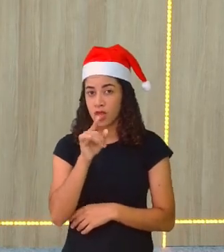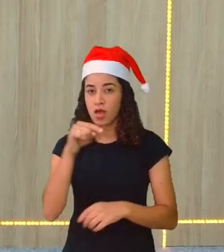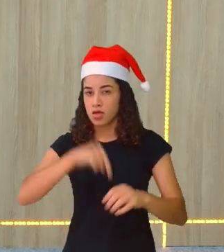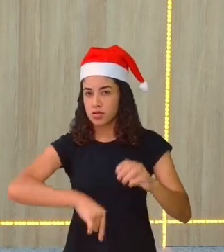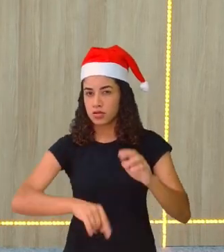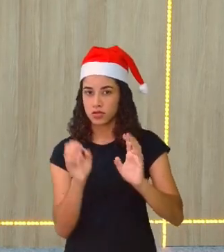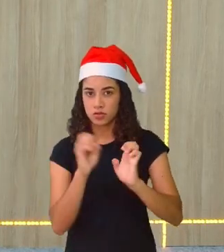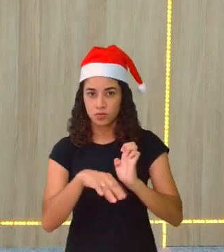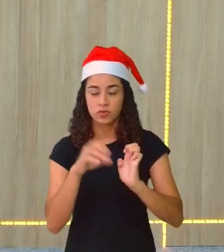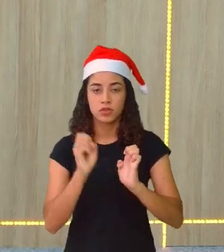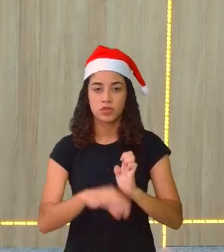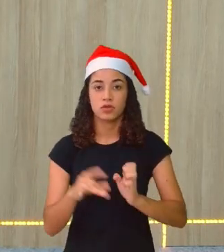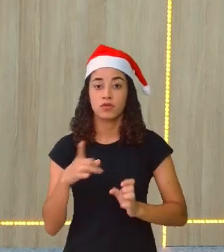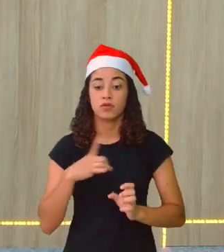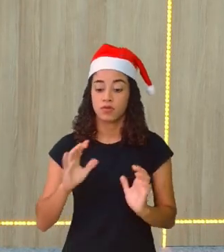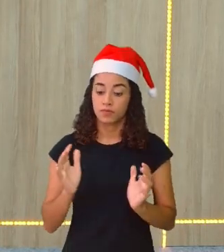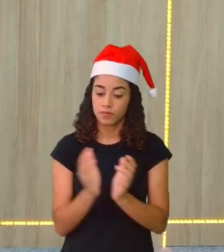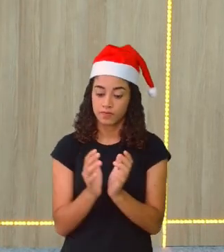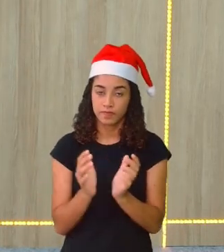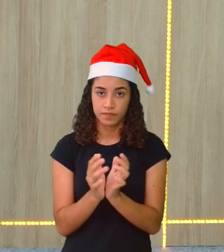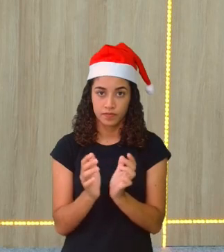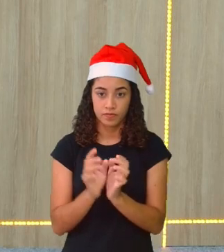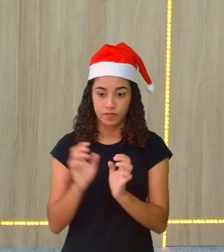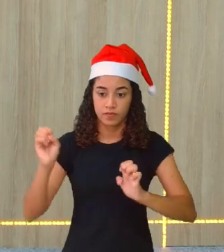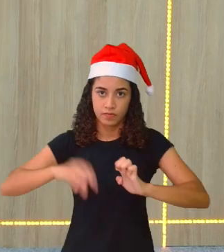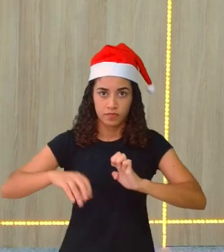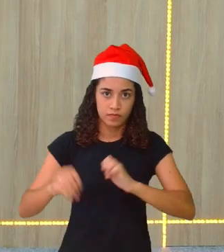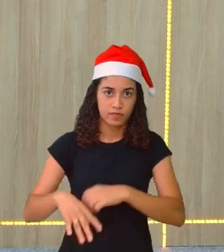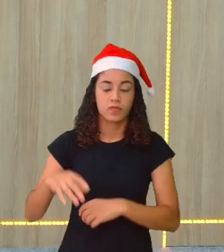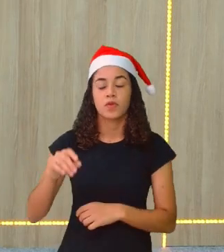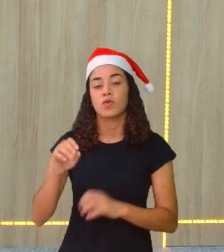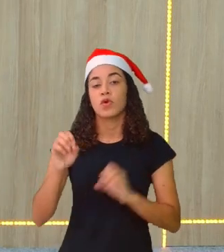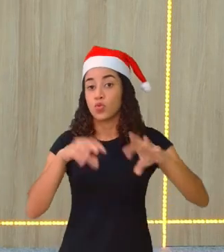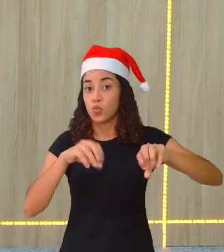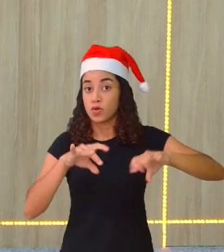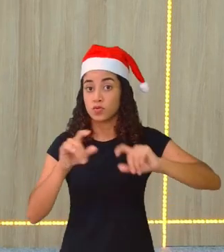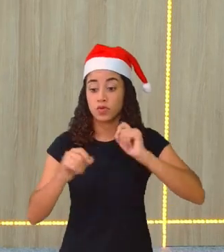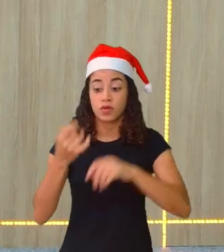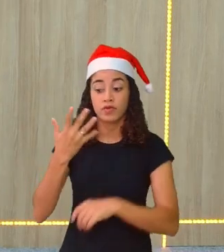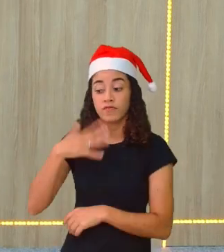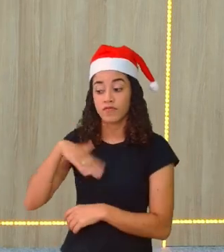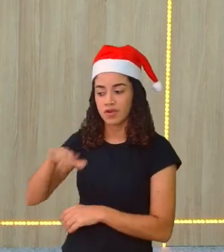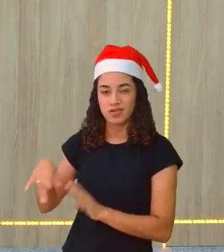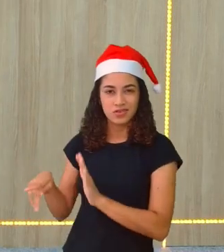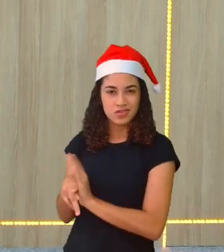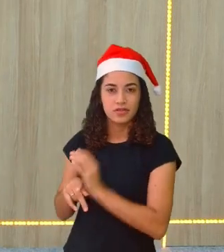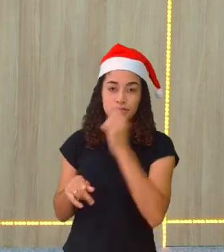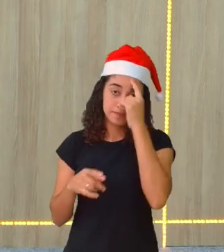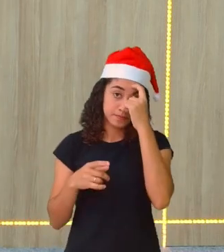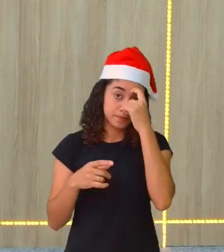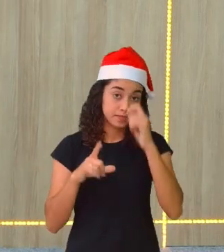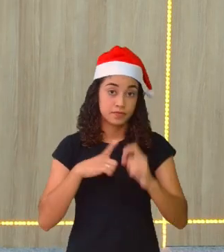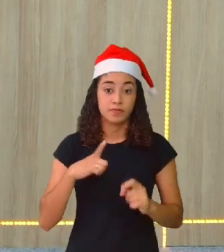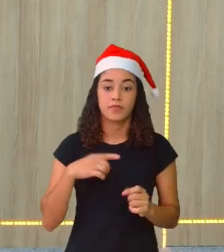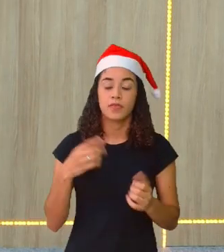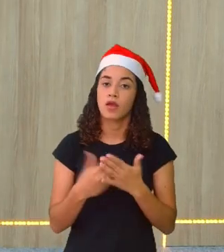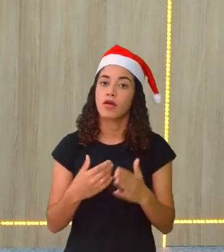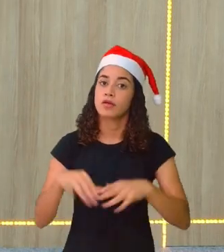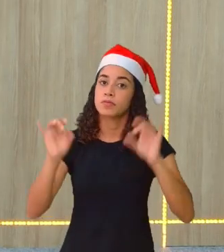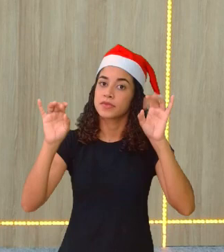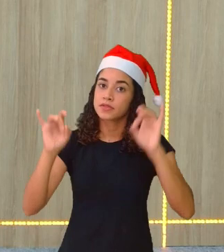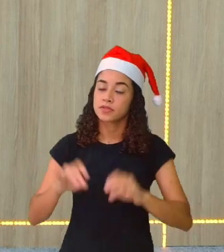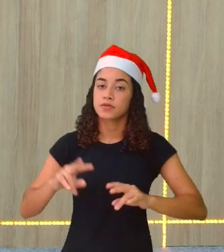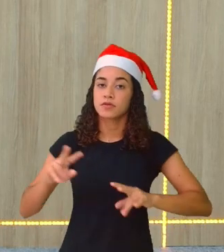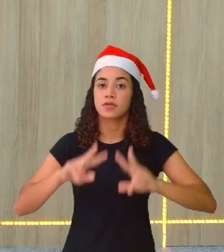Educa Recife, a turma da educação infantil fez uma aula toda especial sobre o pastoril,